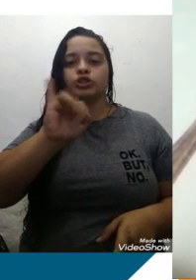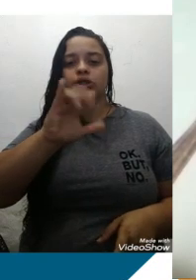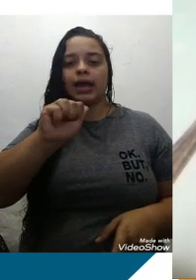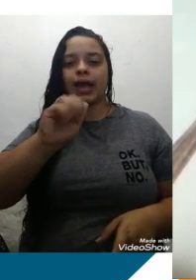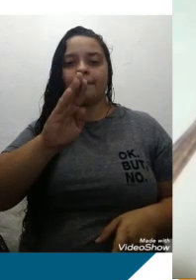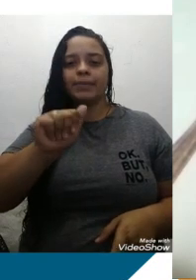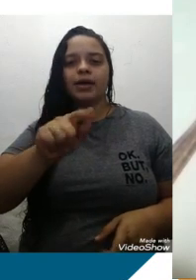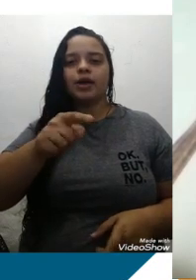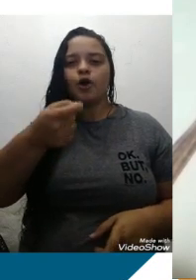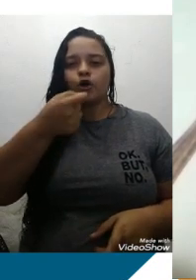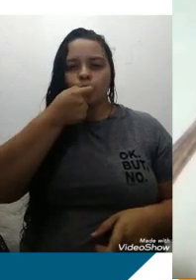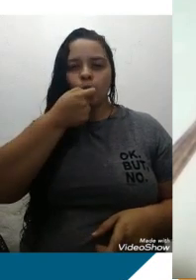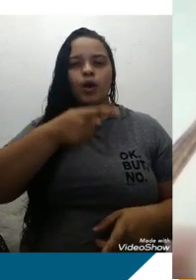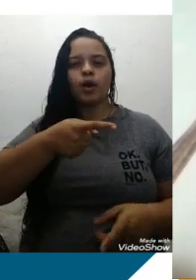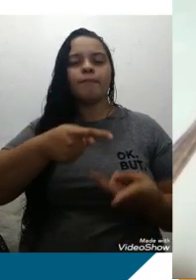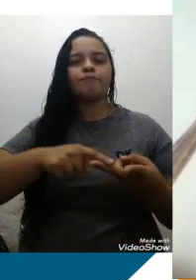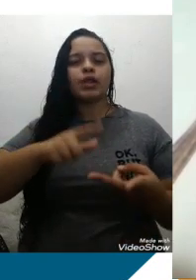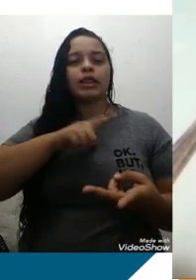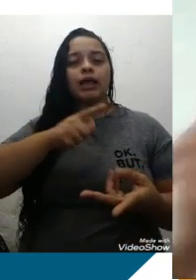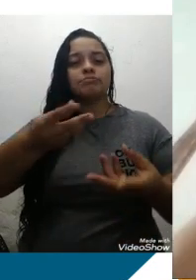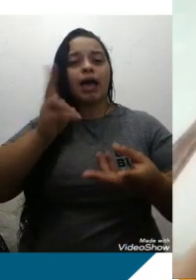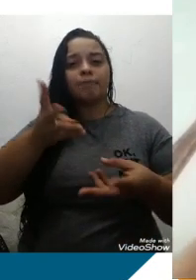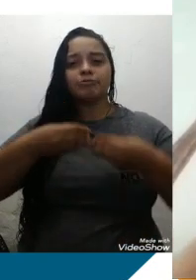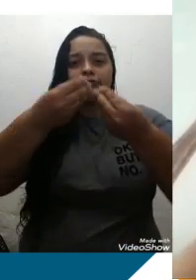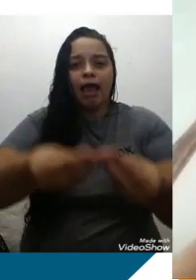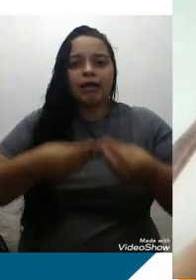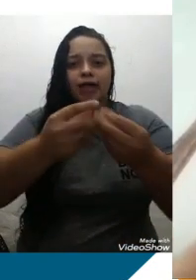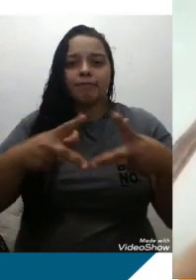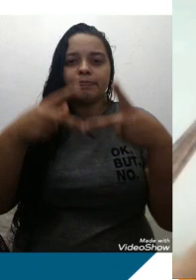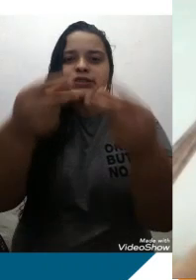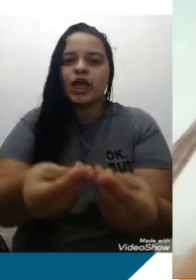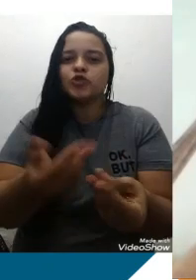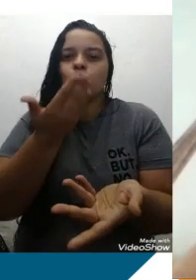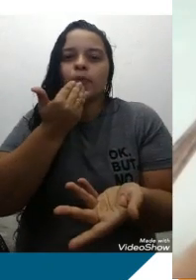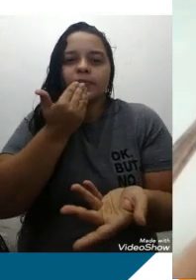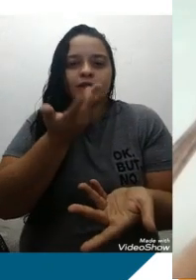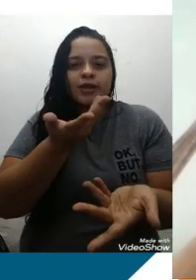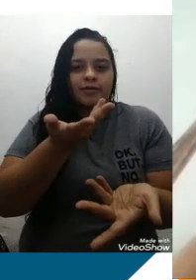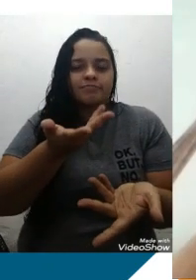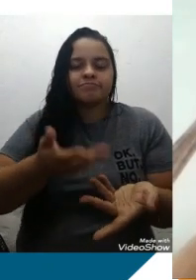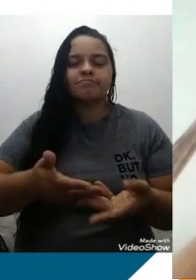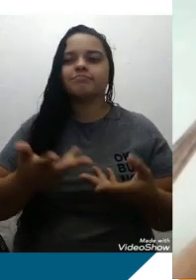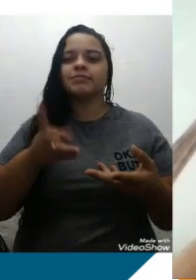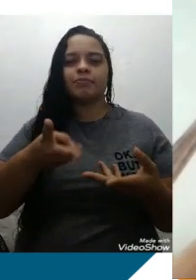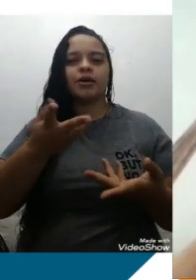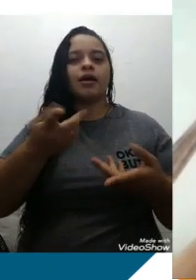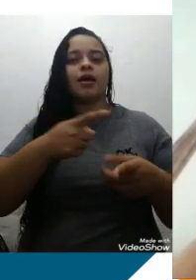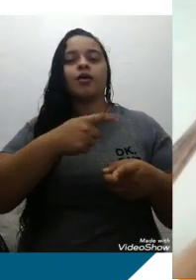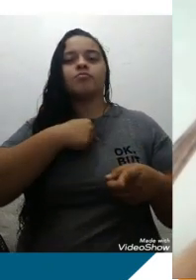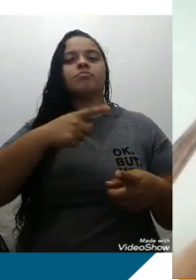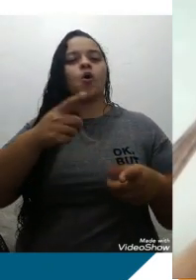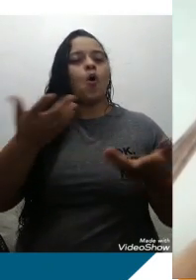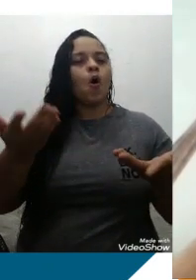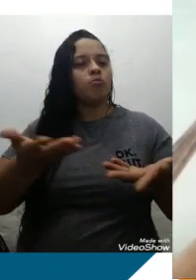num pote de sorvete. E isso para a gente era uma alegria, esse carinho não tem preço, né? E eu posso até hoje